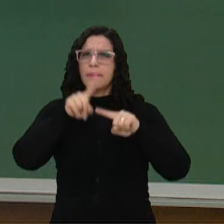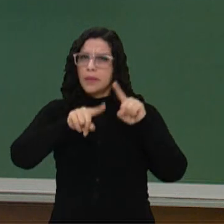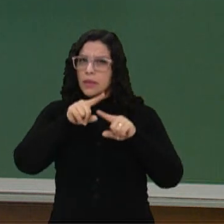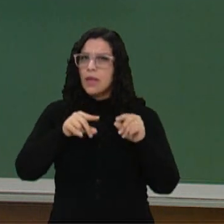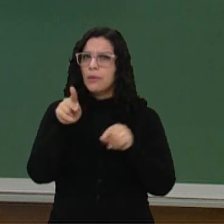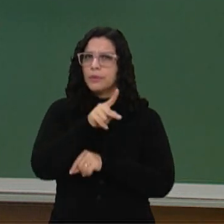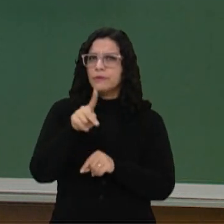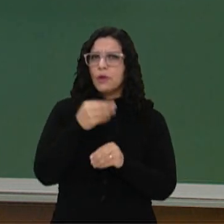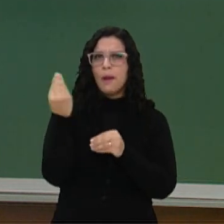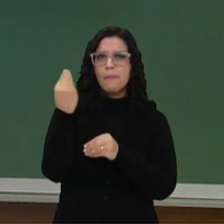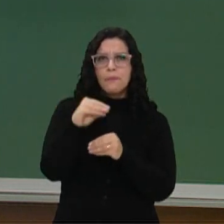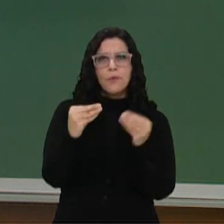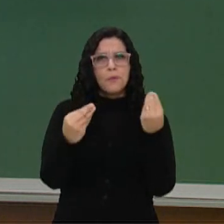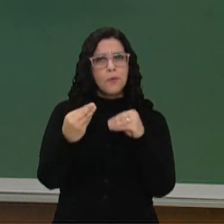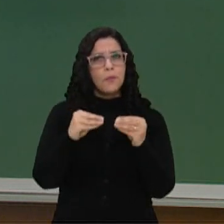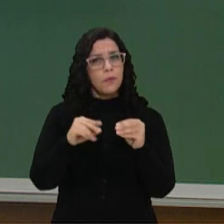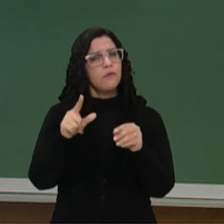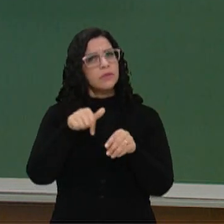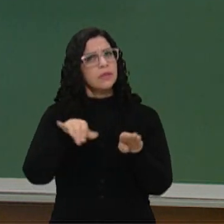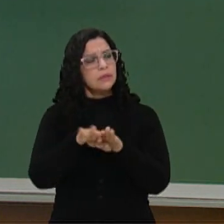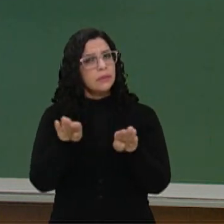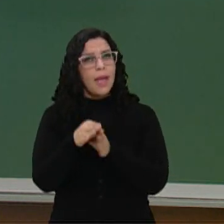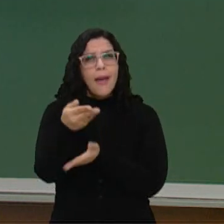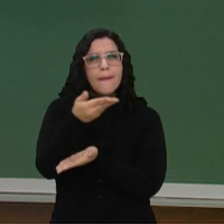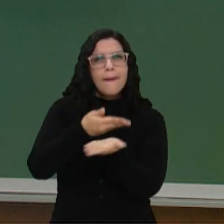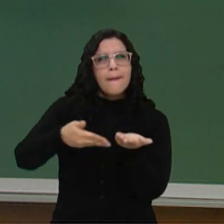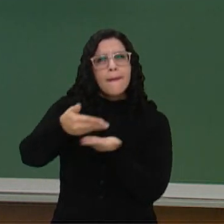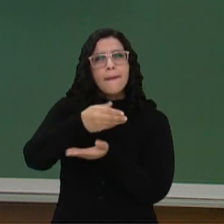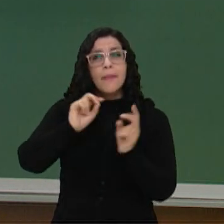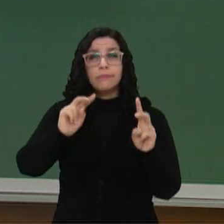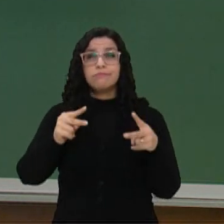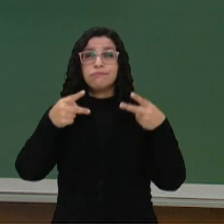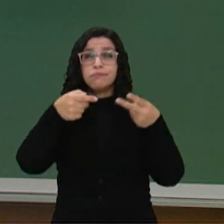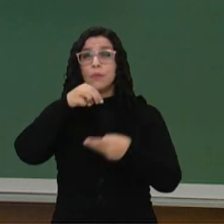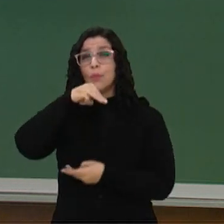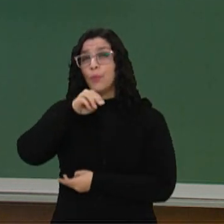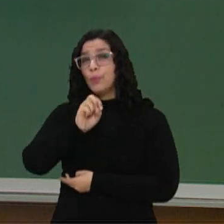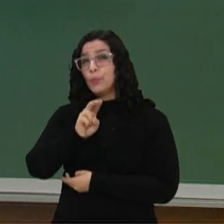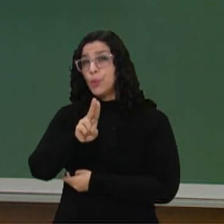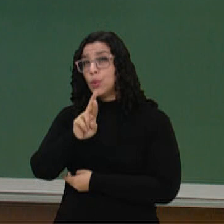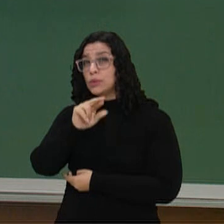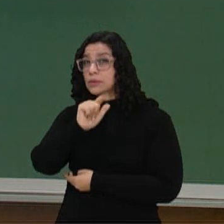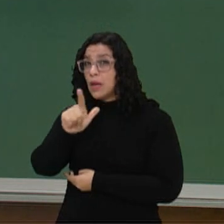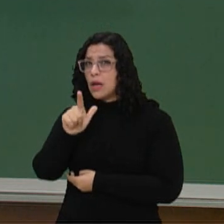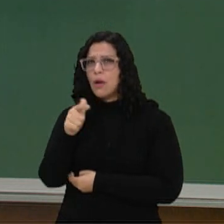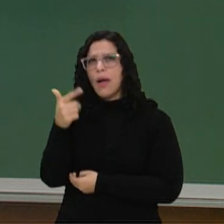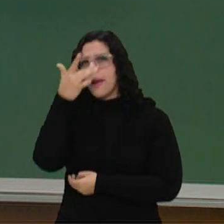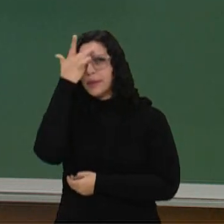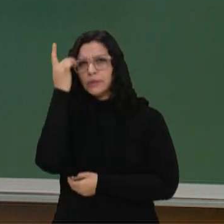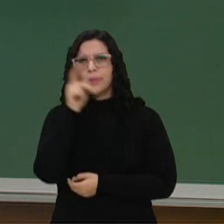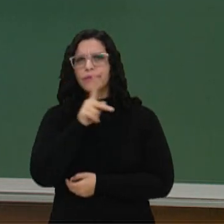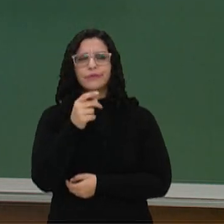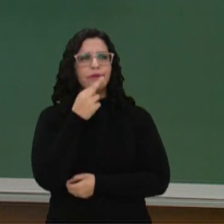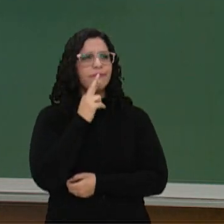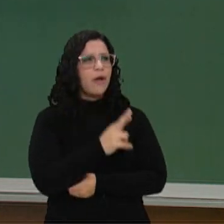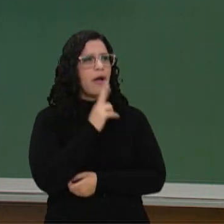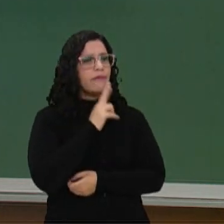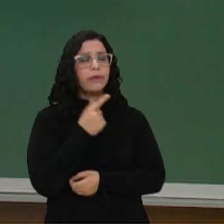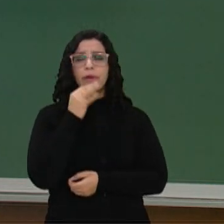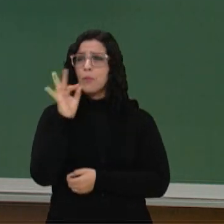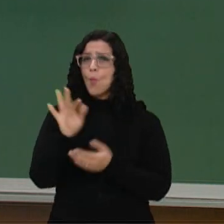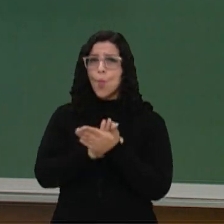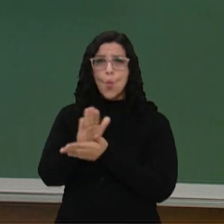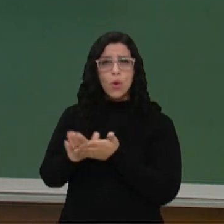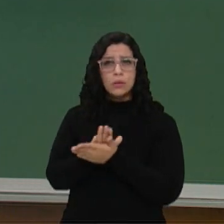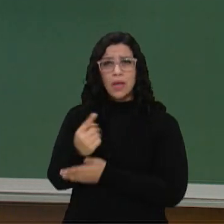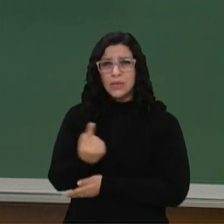que o seu professor está postando, fazer uma interação no mural. Não deixe seu professor falando sozinho no mural. Deixe um recado, deixe